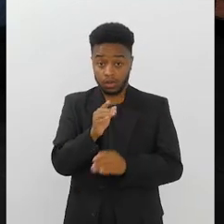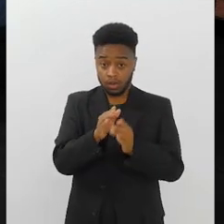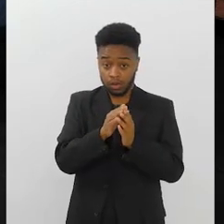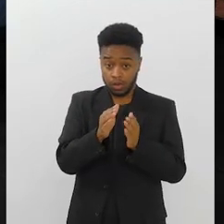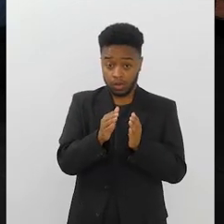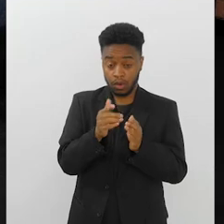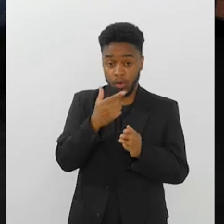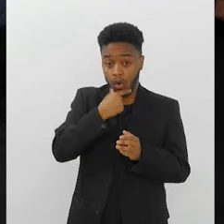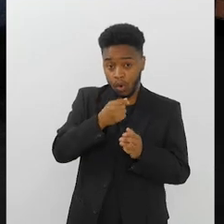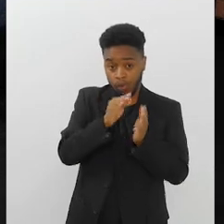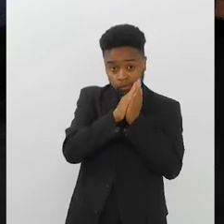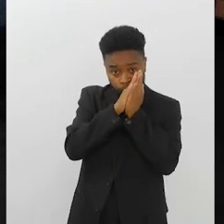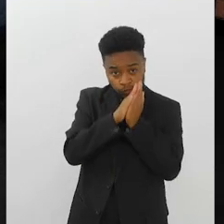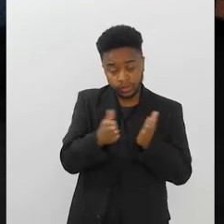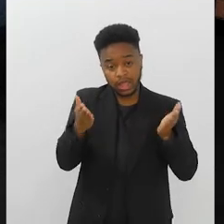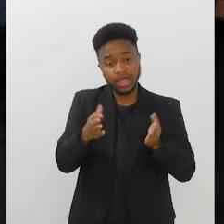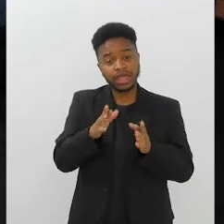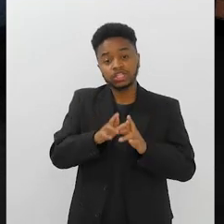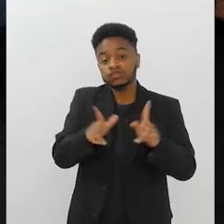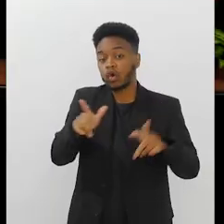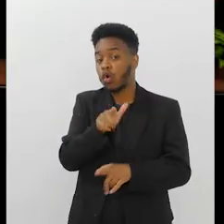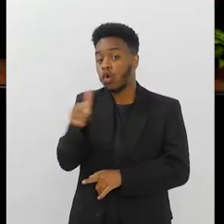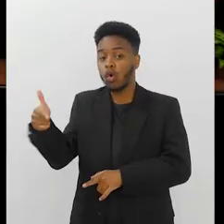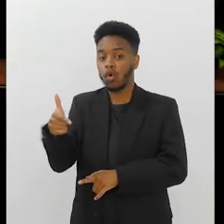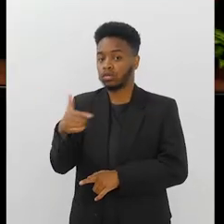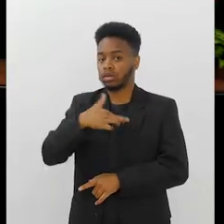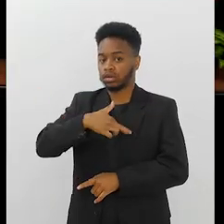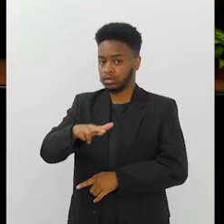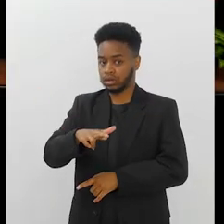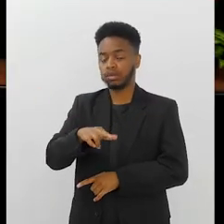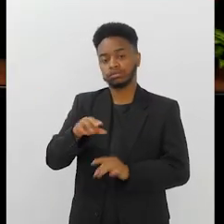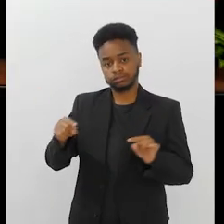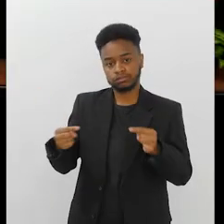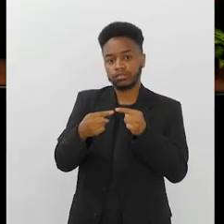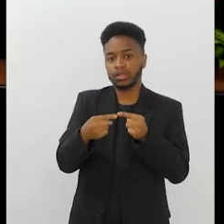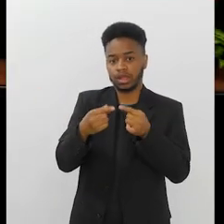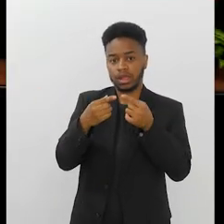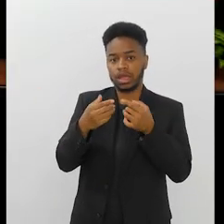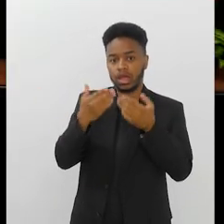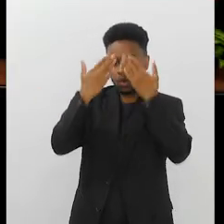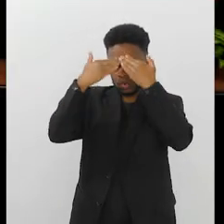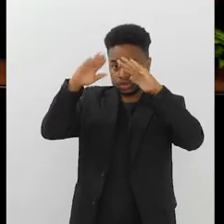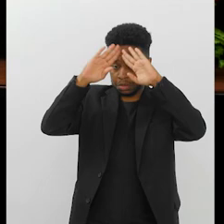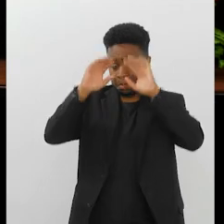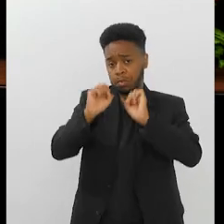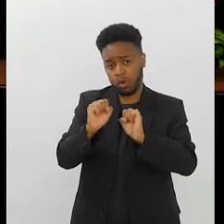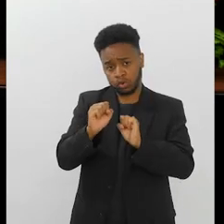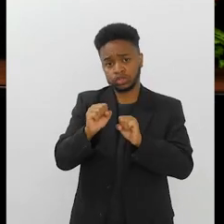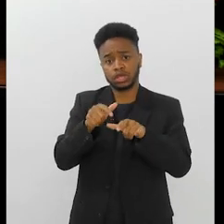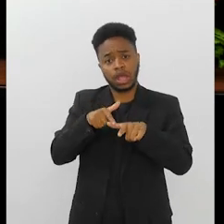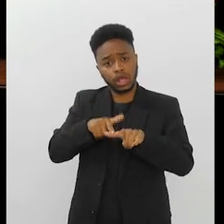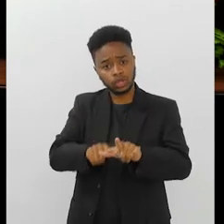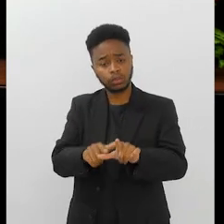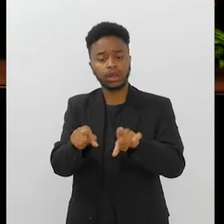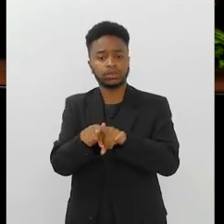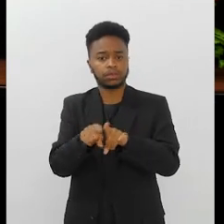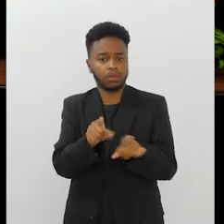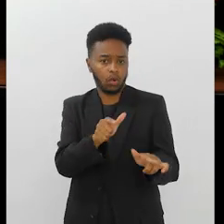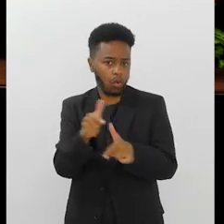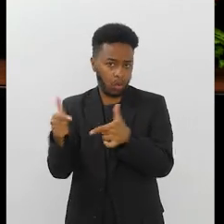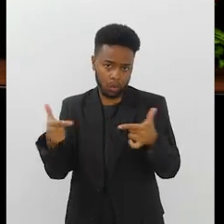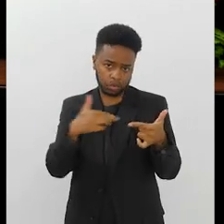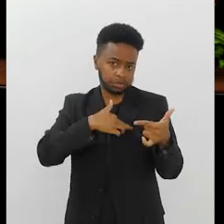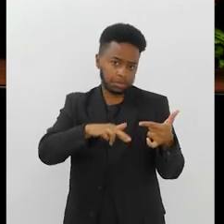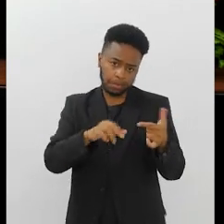Babalorixá é de um outro culto é da de é de uma religião de fato dos orixa E aí pode ser canom blé E aí pode ser lukumi aí tem várias outras já